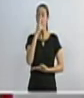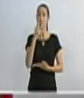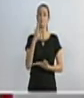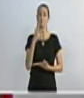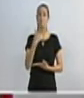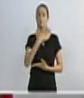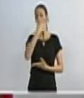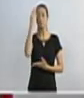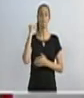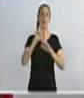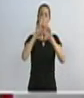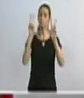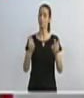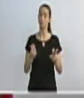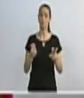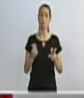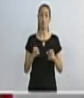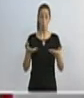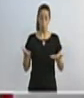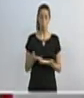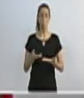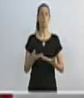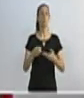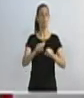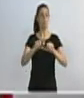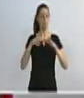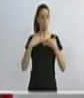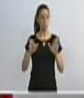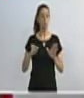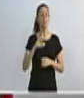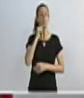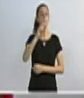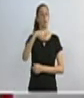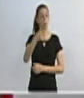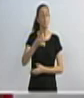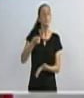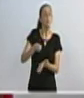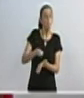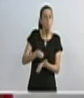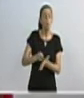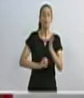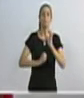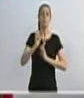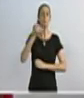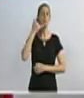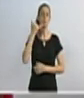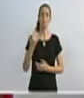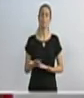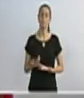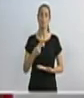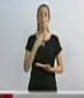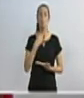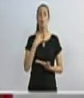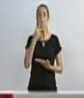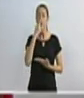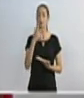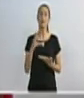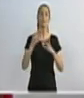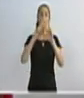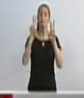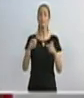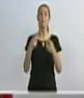novo. Semana que vem tem que estar cobrando dessas operadoras. Então, nós não podemos